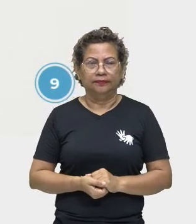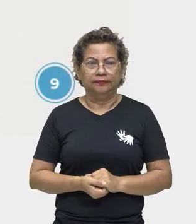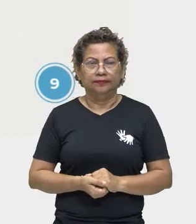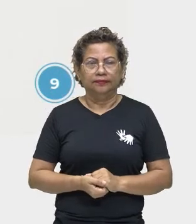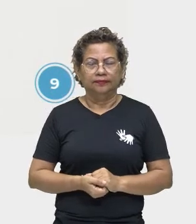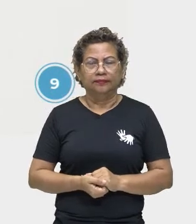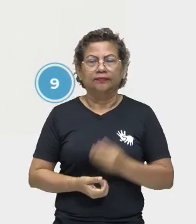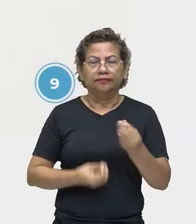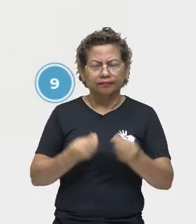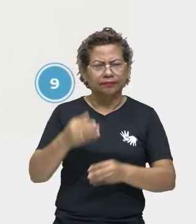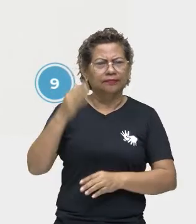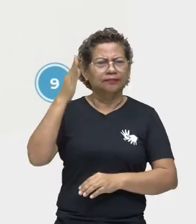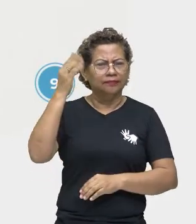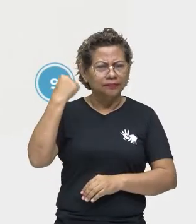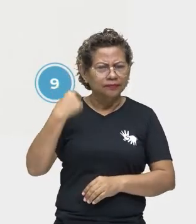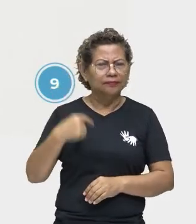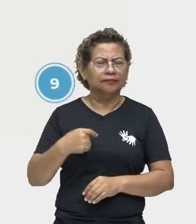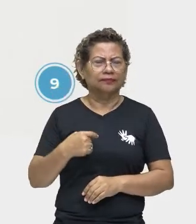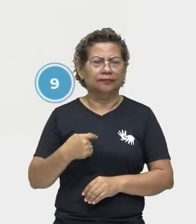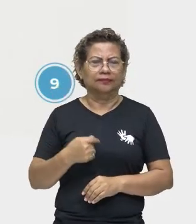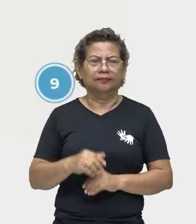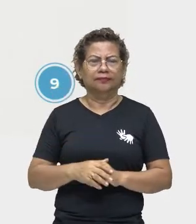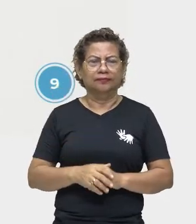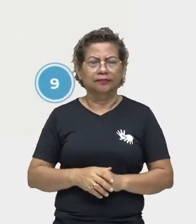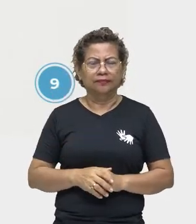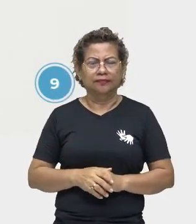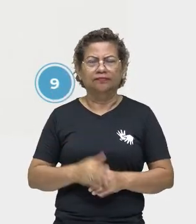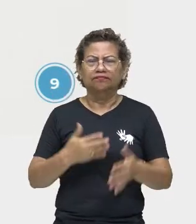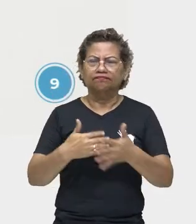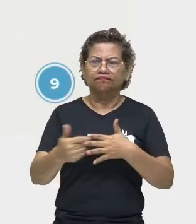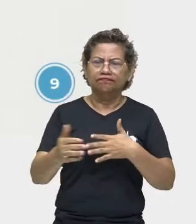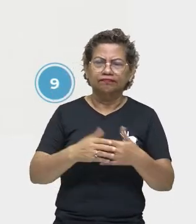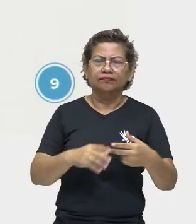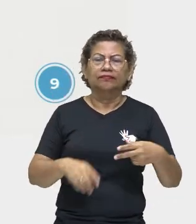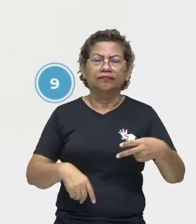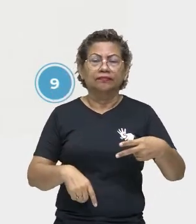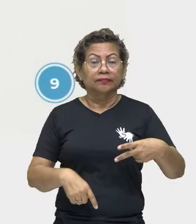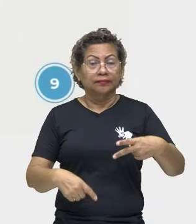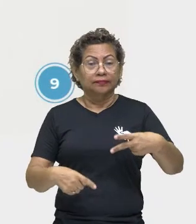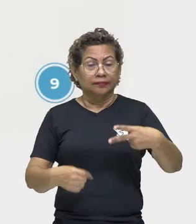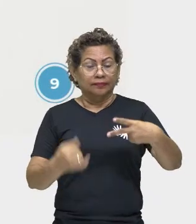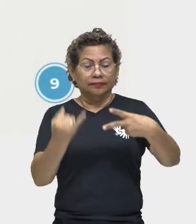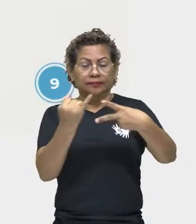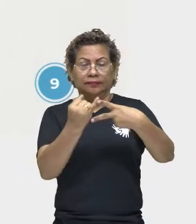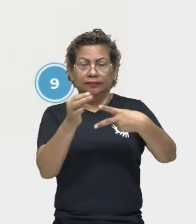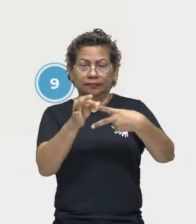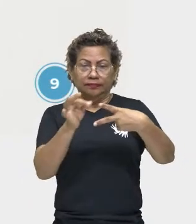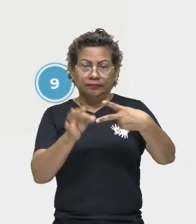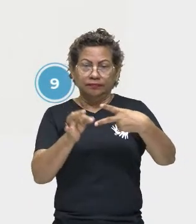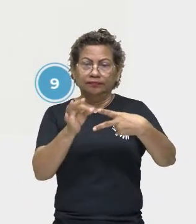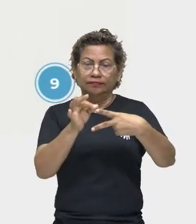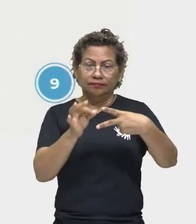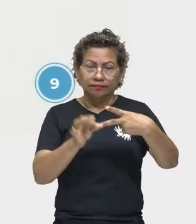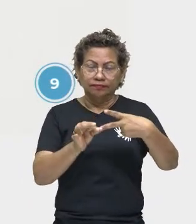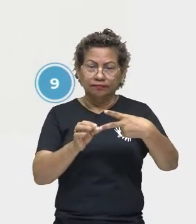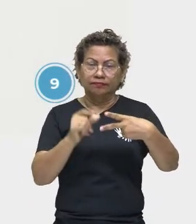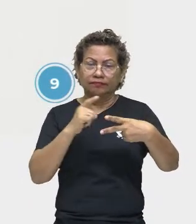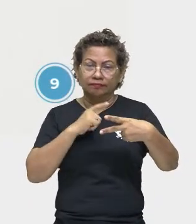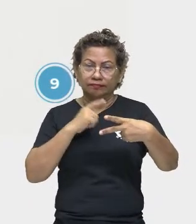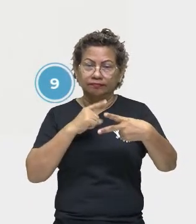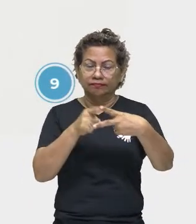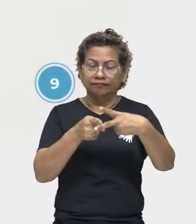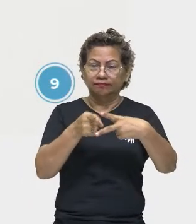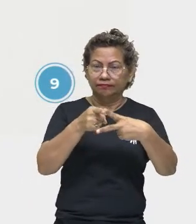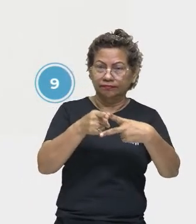Como visto anteriormente, em qualquer polígono convexo, a soma dos ângulos externos é